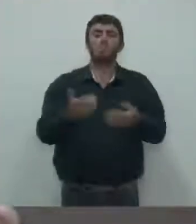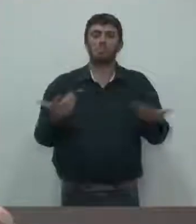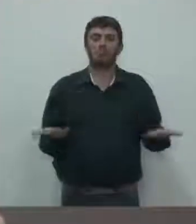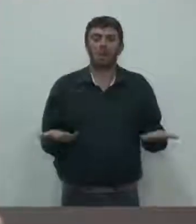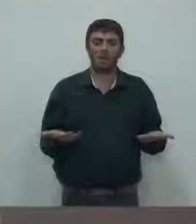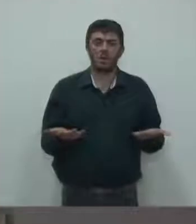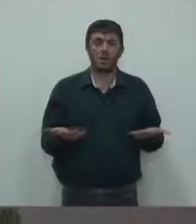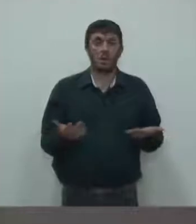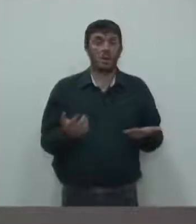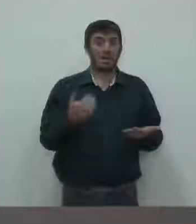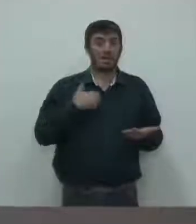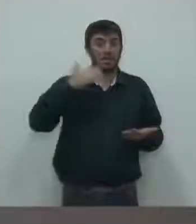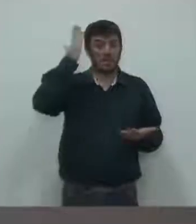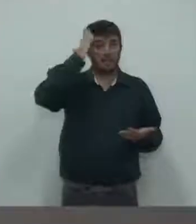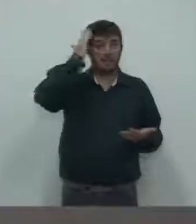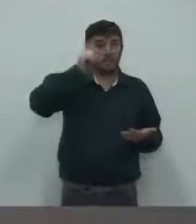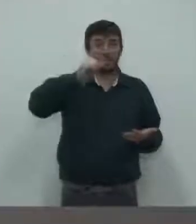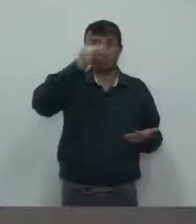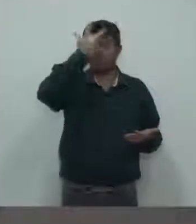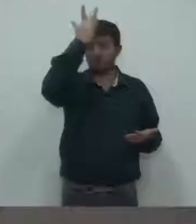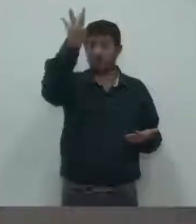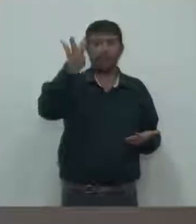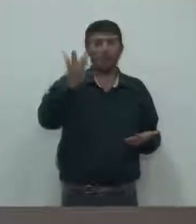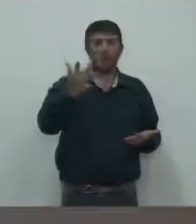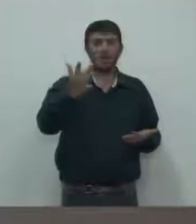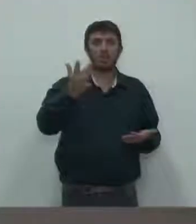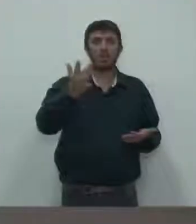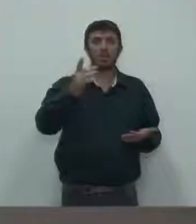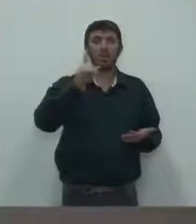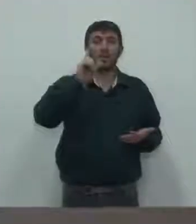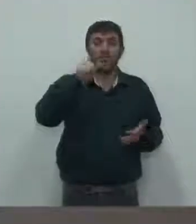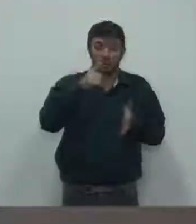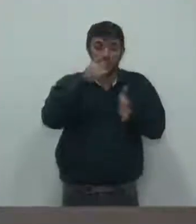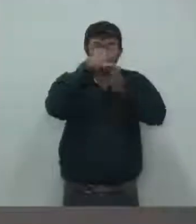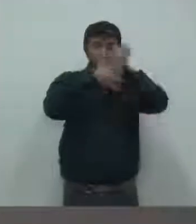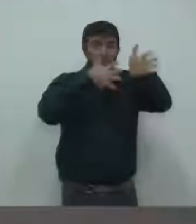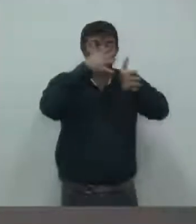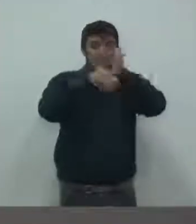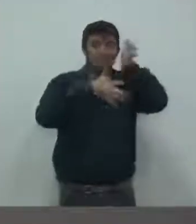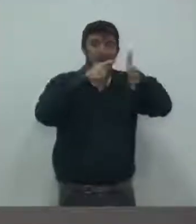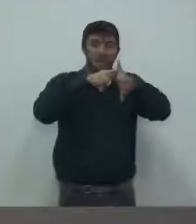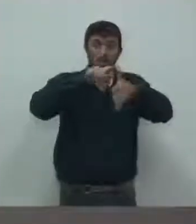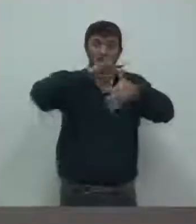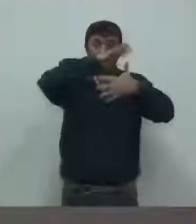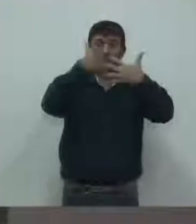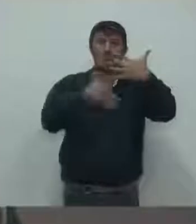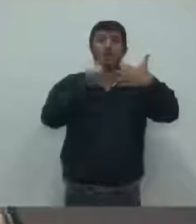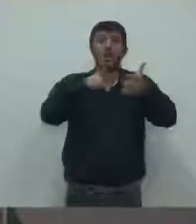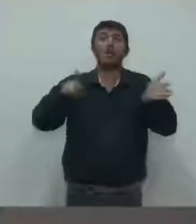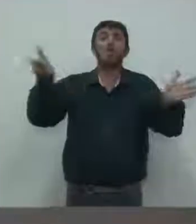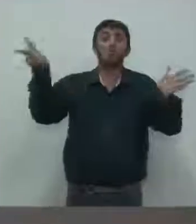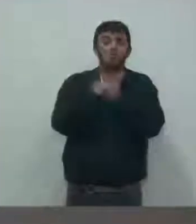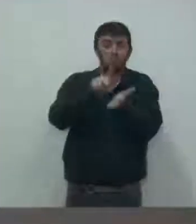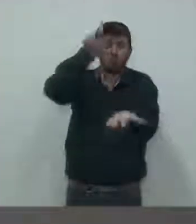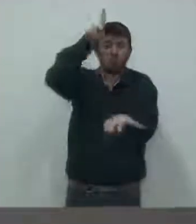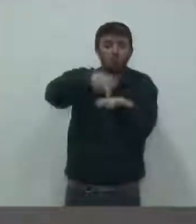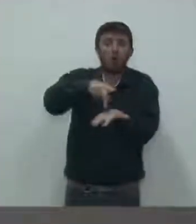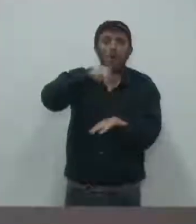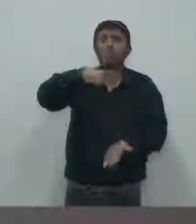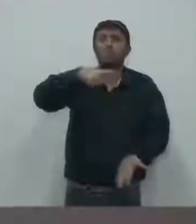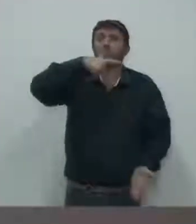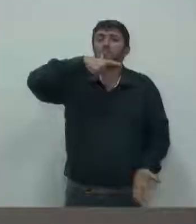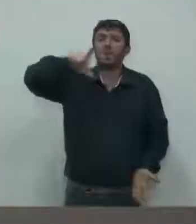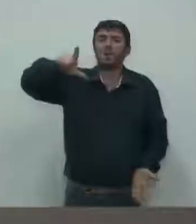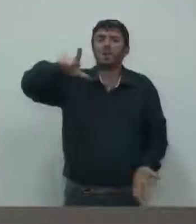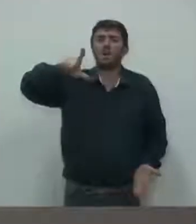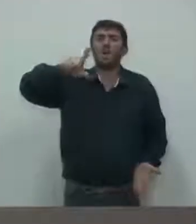tão simples, não é? A gente precisa deixar claro que a linguagem de sinais, ela é uma língua mesmo, não é? Não é uma brincadeira ou